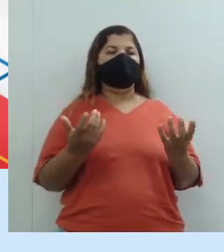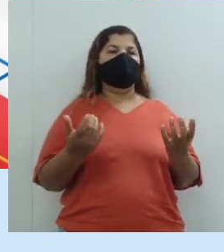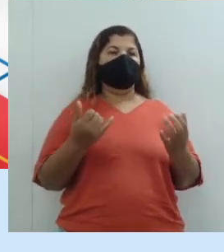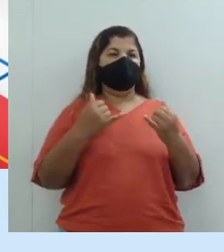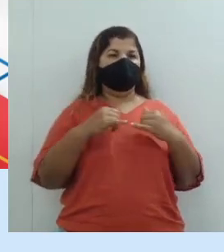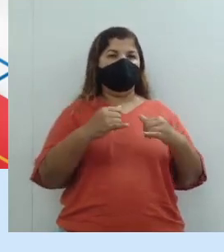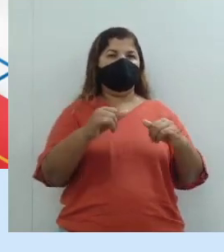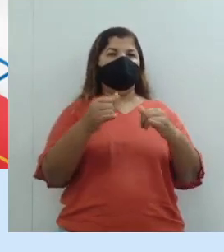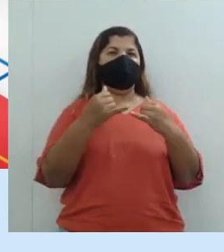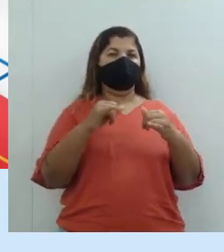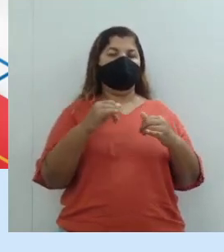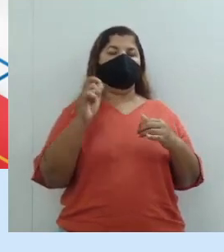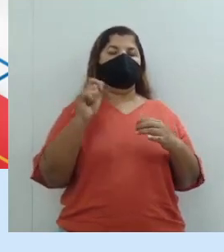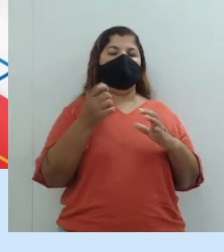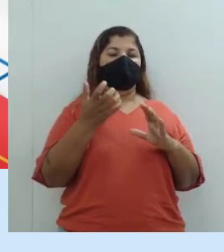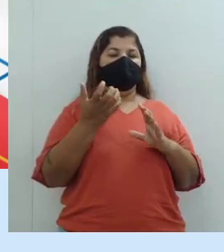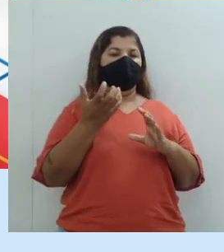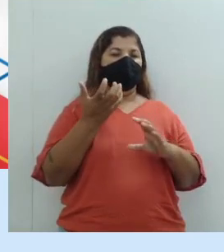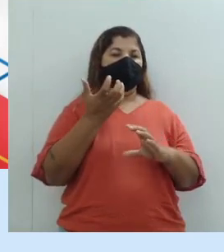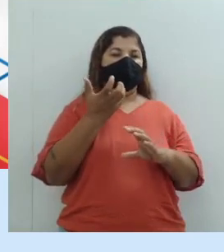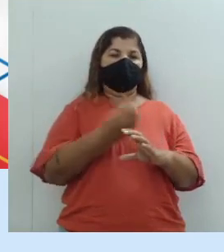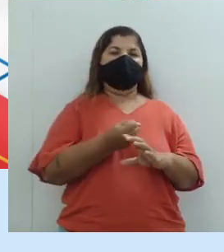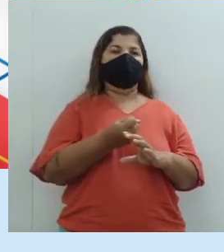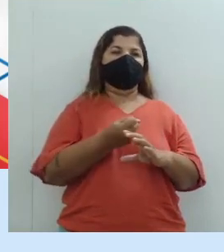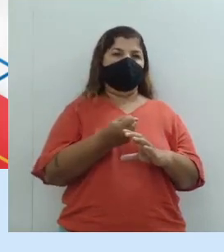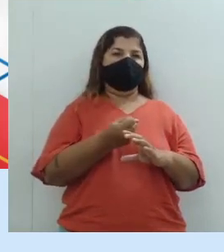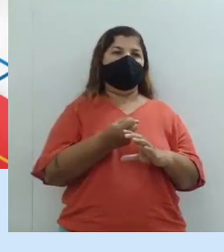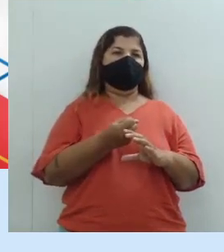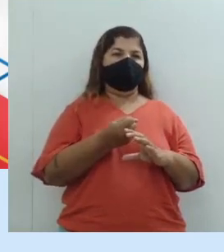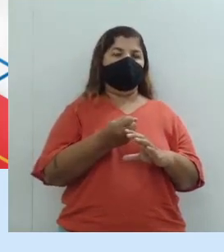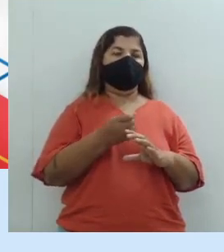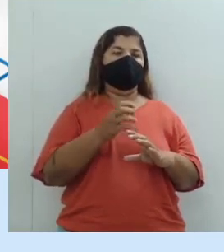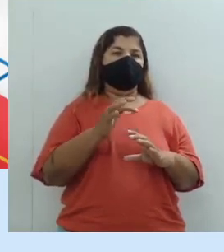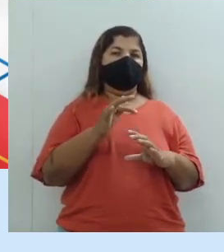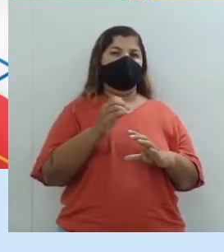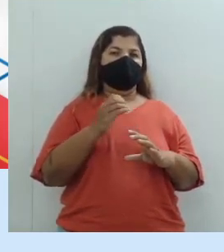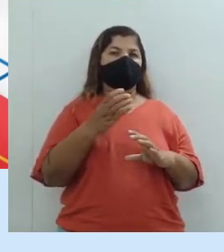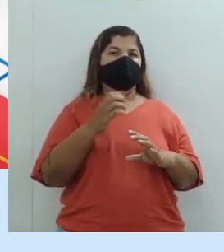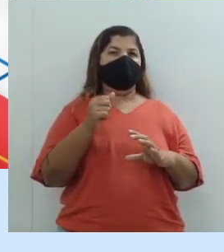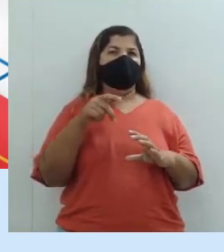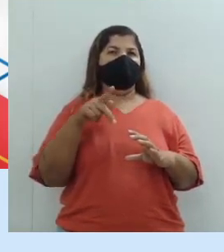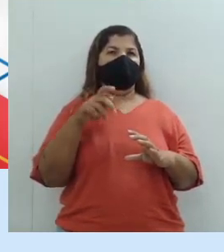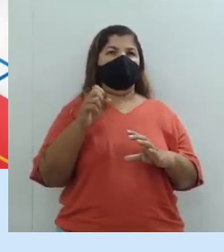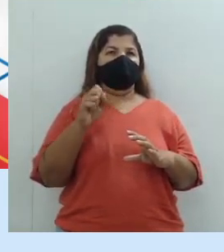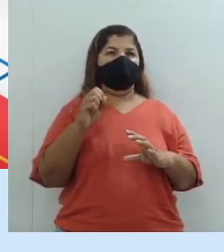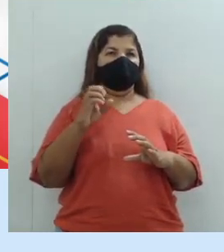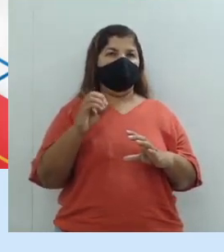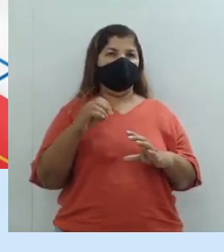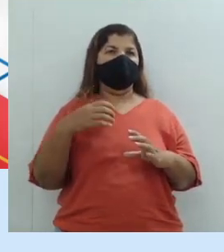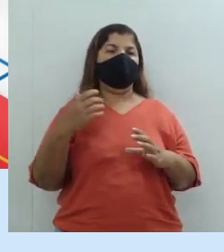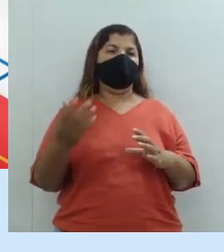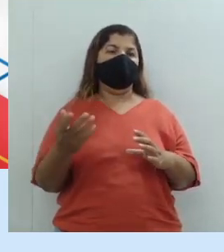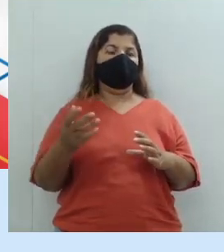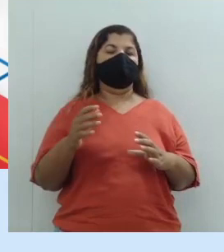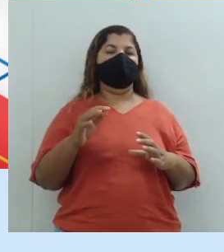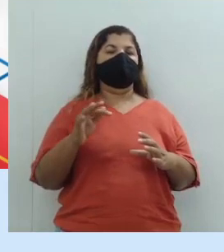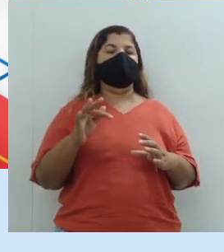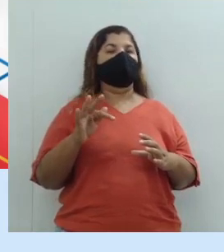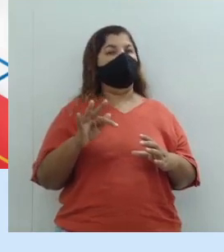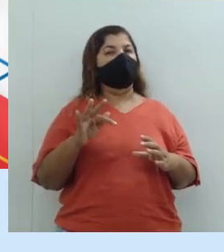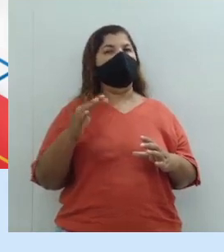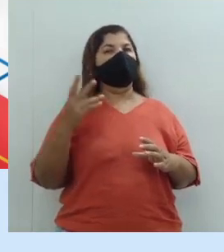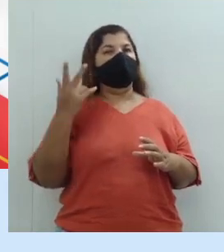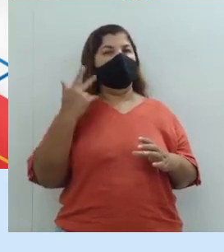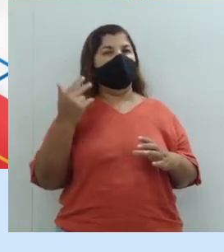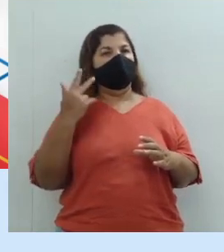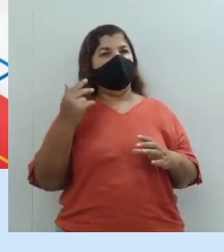ela consegue lhe puxar. É o que a gente chama de força-peso, né? Essa força que a gente sente. Já a força normal, ela vai